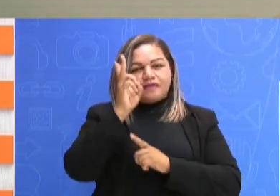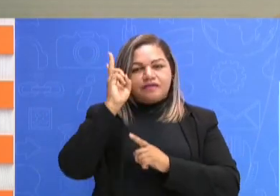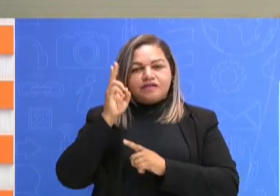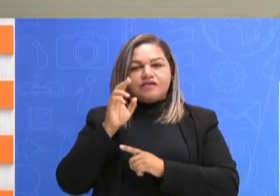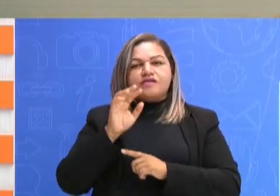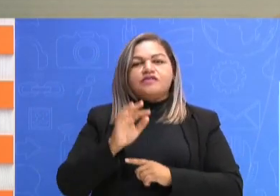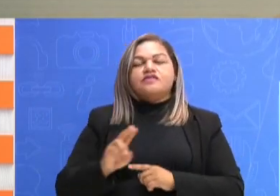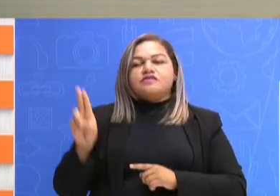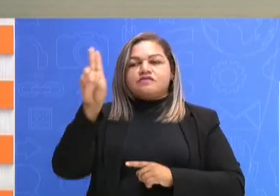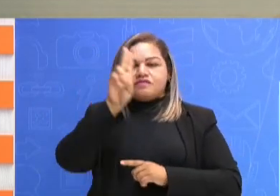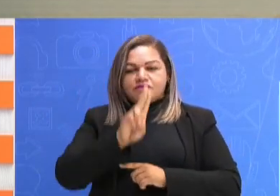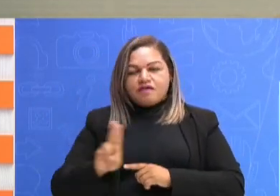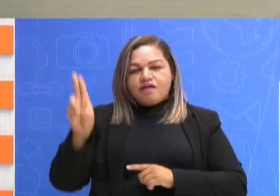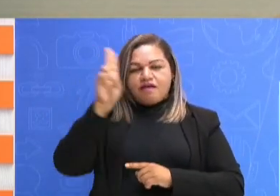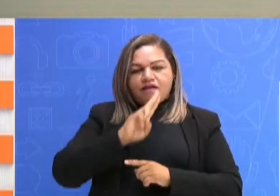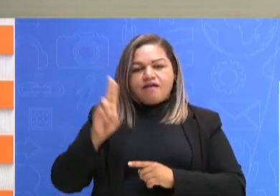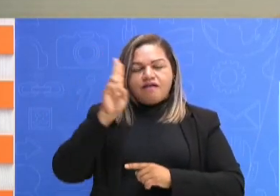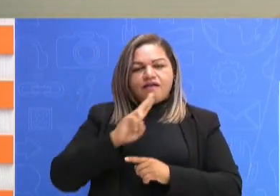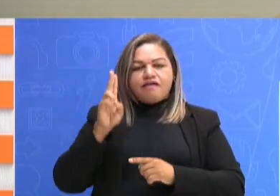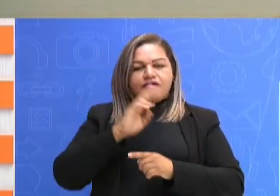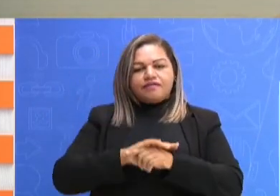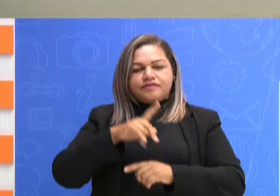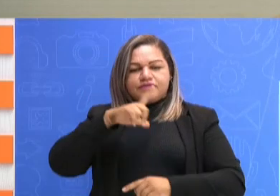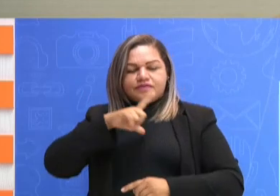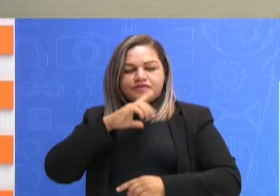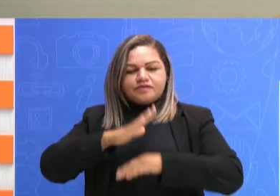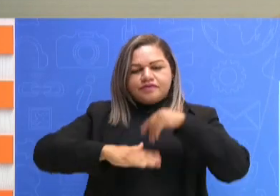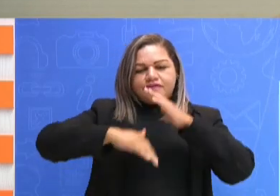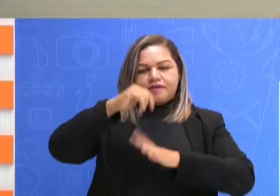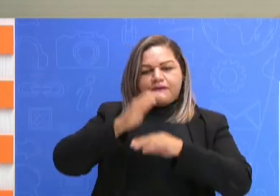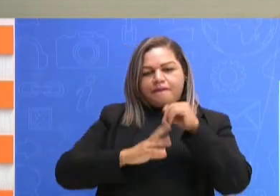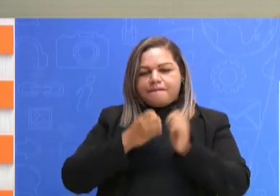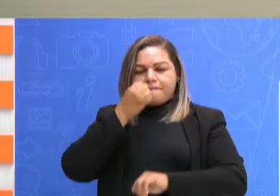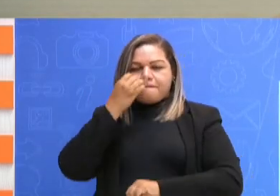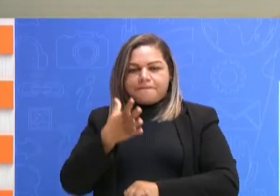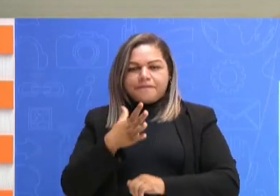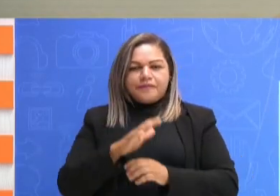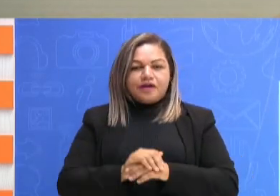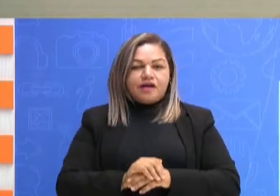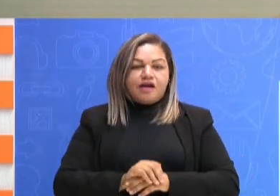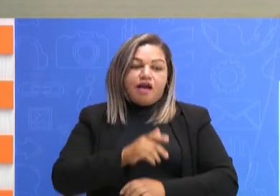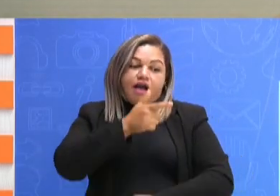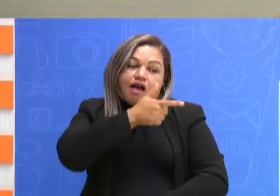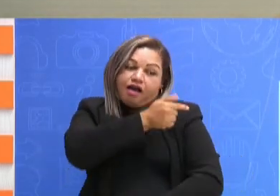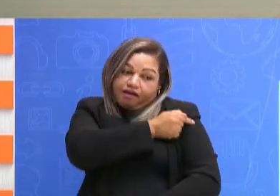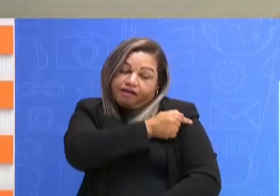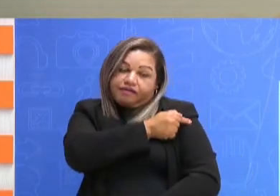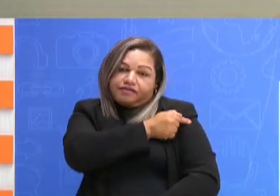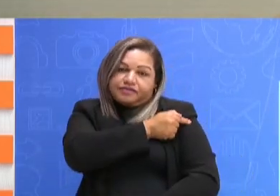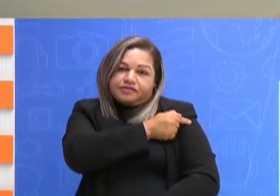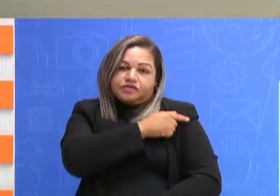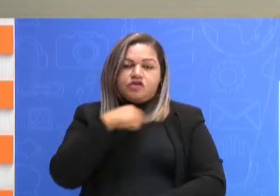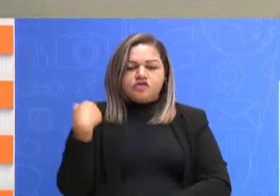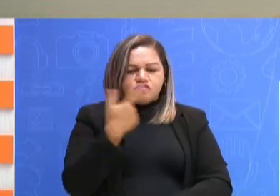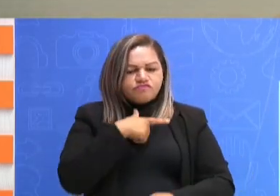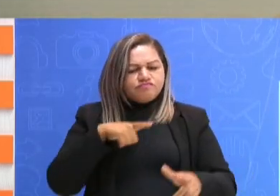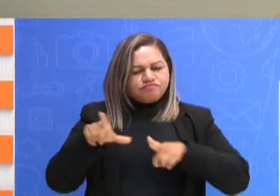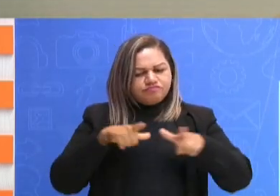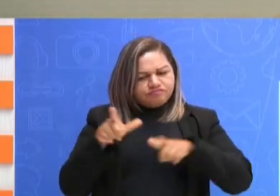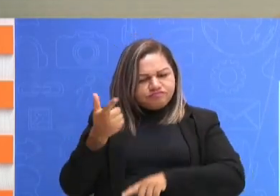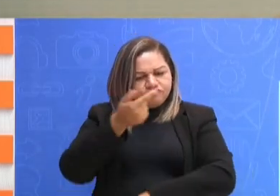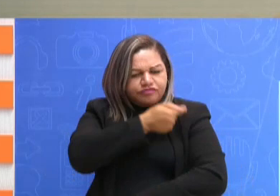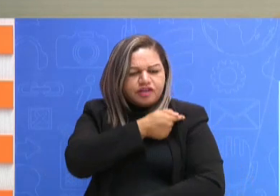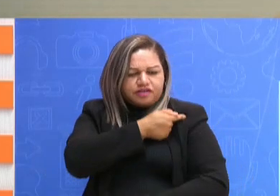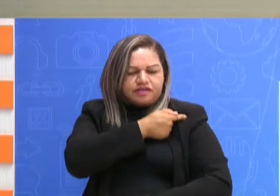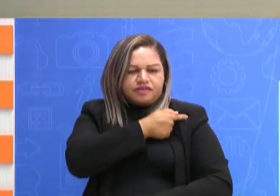as universidades para que possam formar bons profissionais. E ela falou um item interessante, a vacina. Nós estamos trabalhando para que a vacina